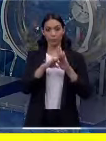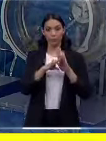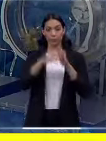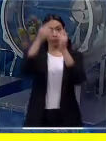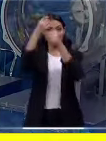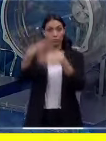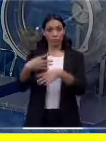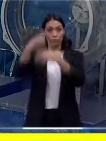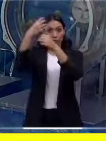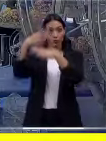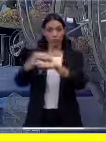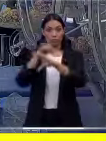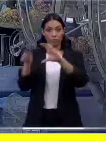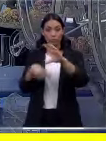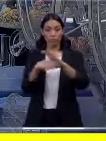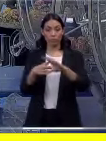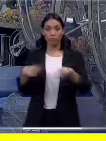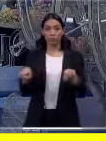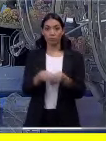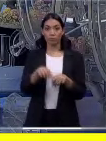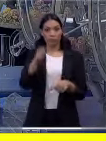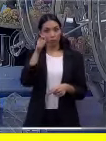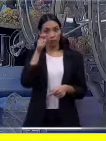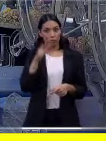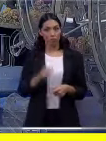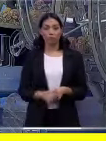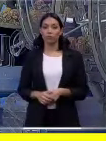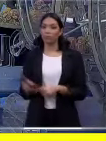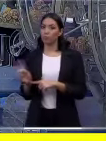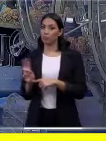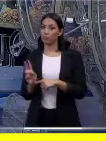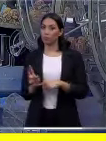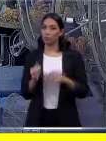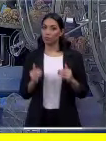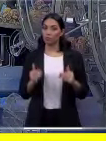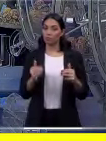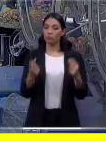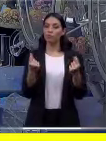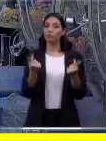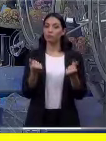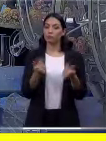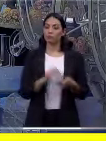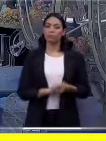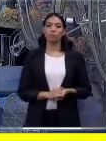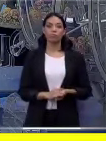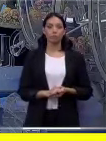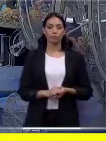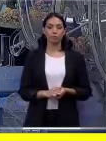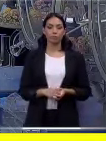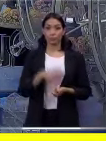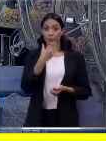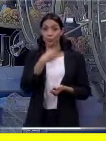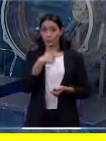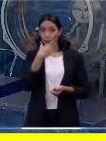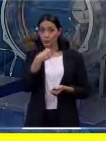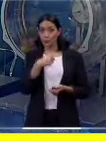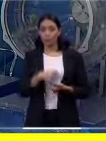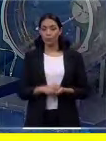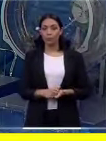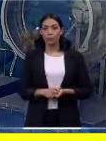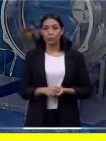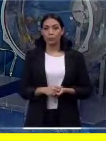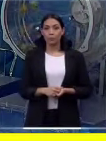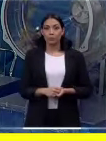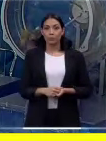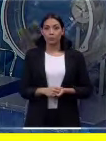de reabastecimento do globo, também acompanhado pelos auditores do Ministério da Economia, o Astrogildo Queiroz e o Ricardo Miller.